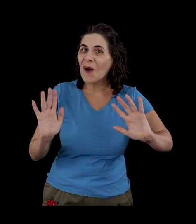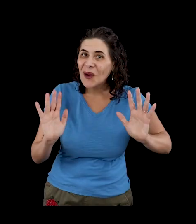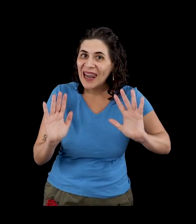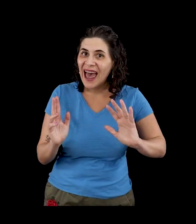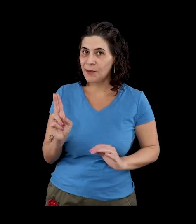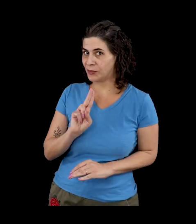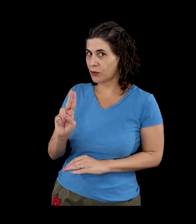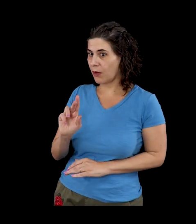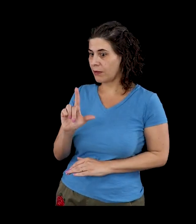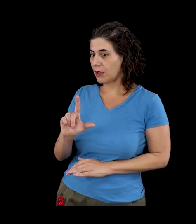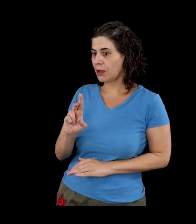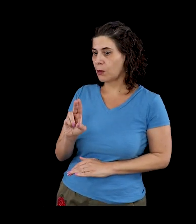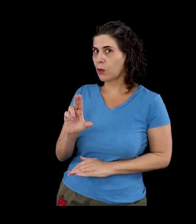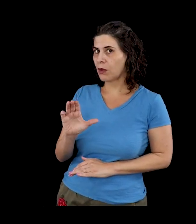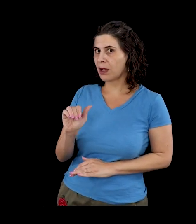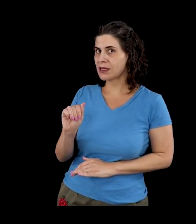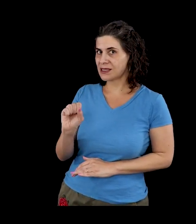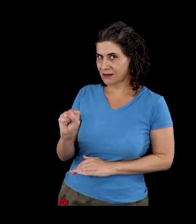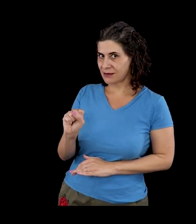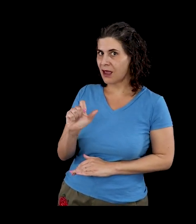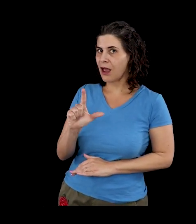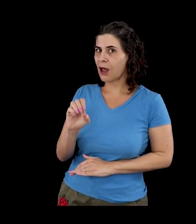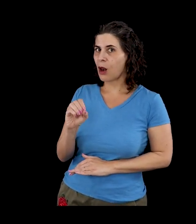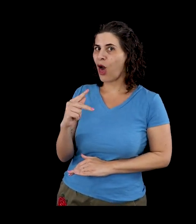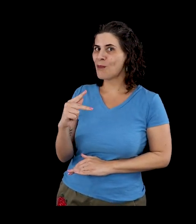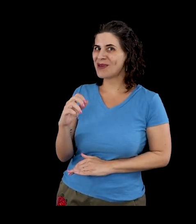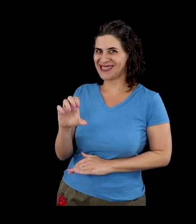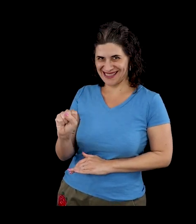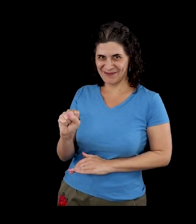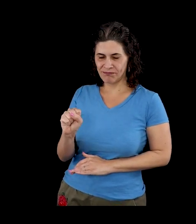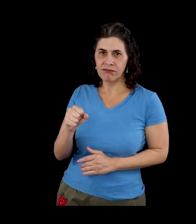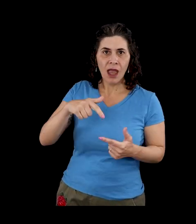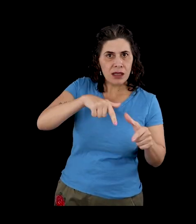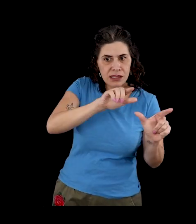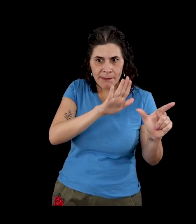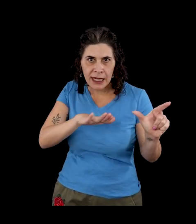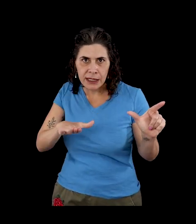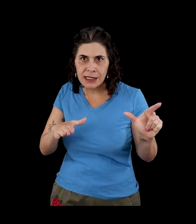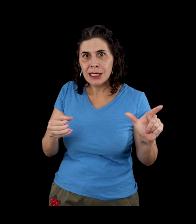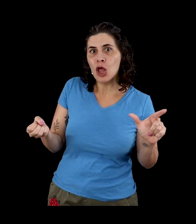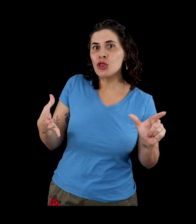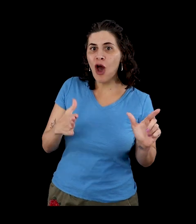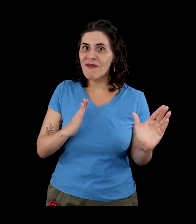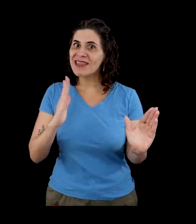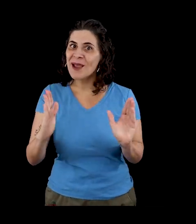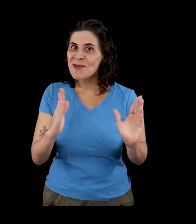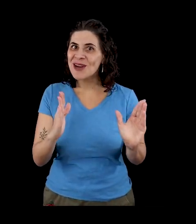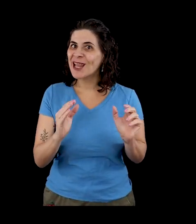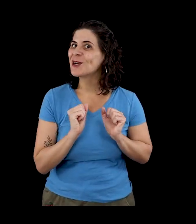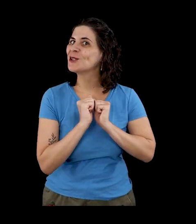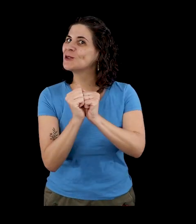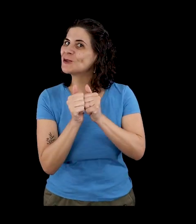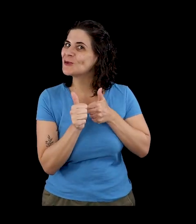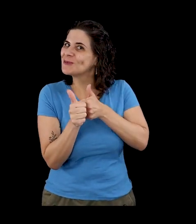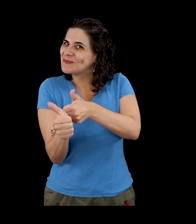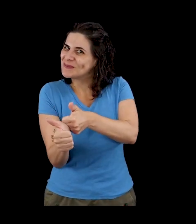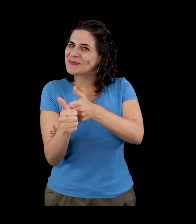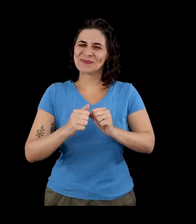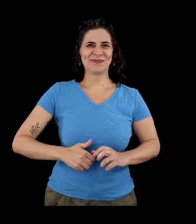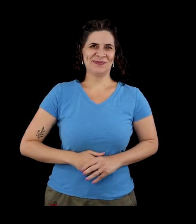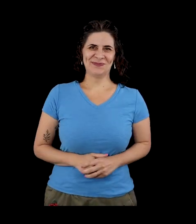Olá, meu nome é Lucas Lopes e estarei junto com vocês nessa nova temporada do IC para Crianças.